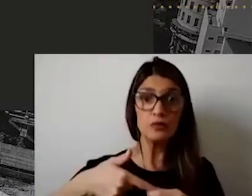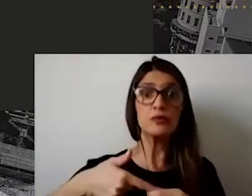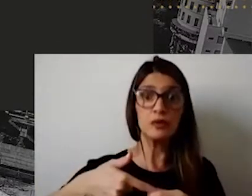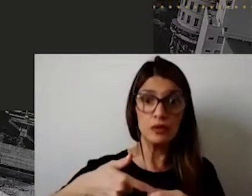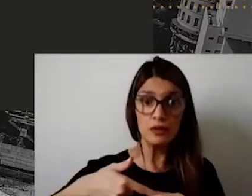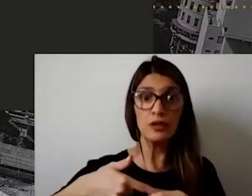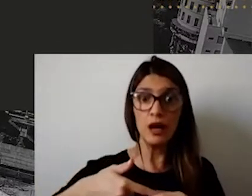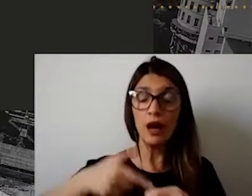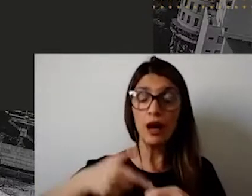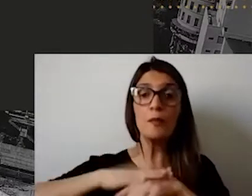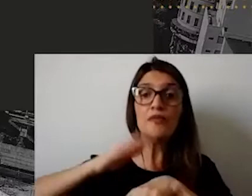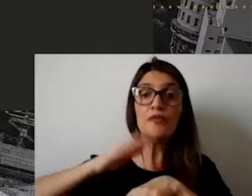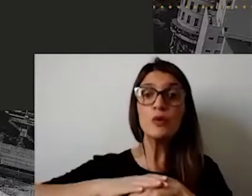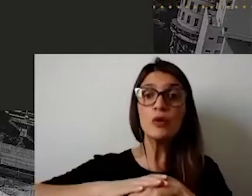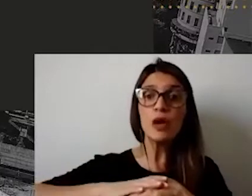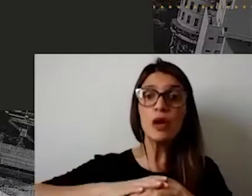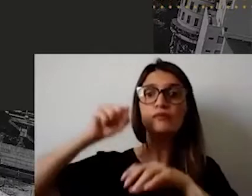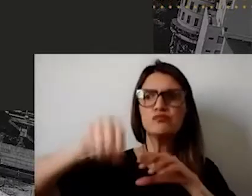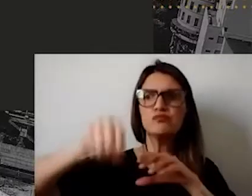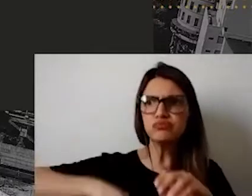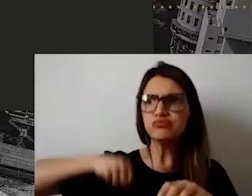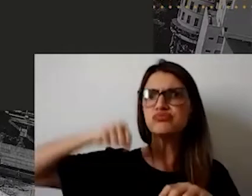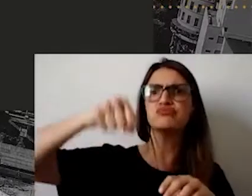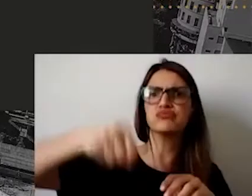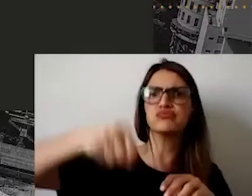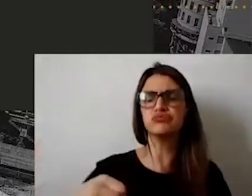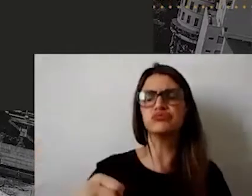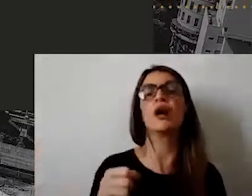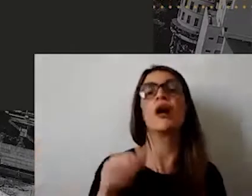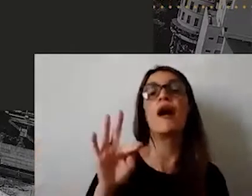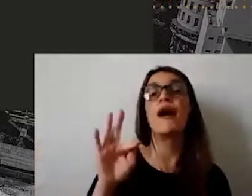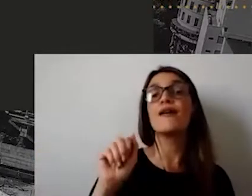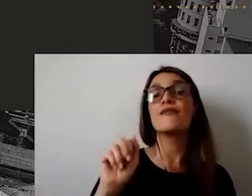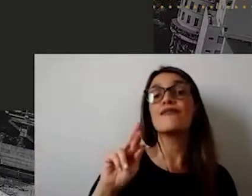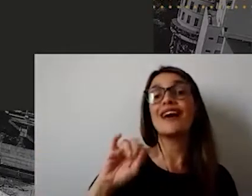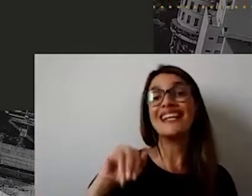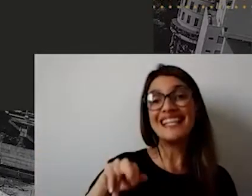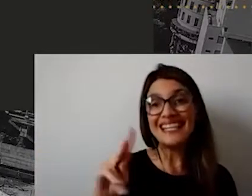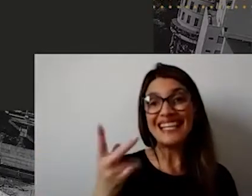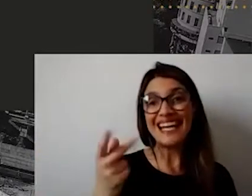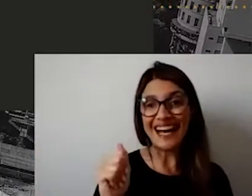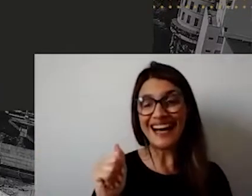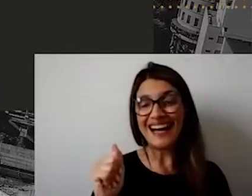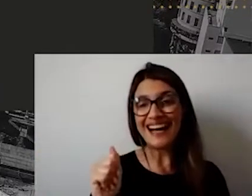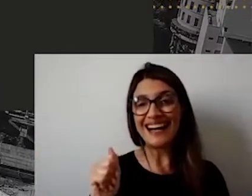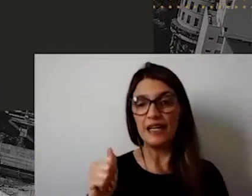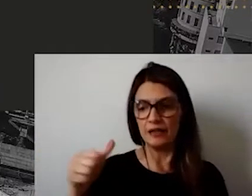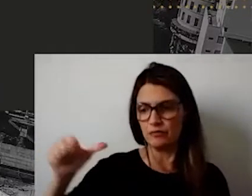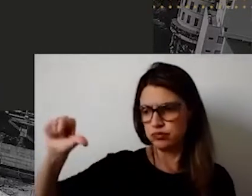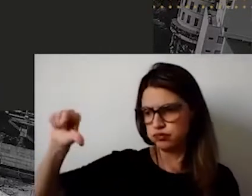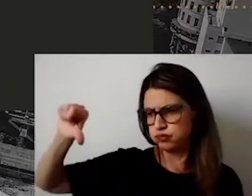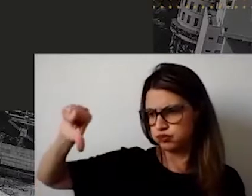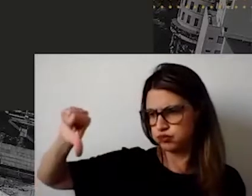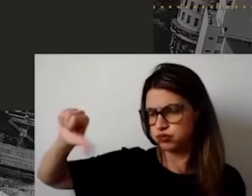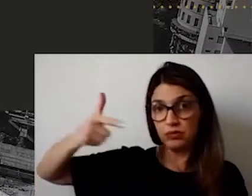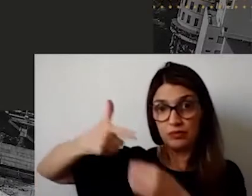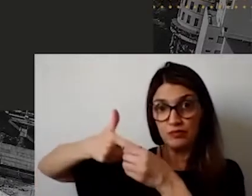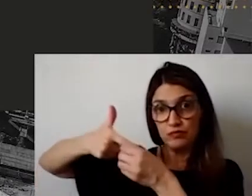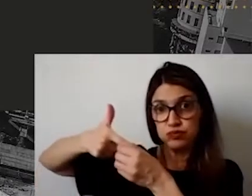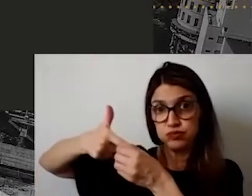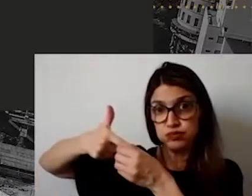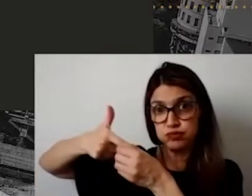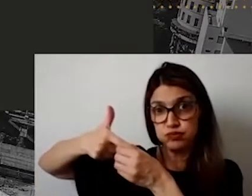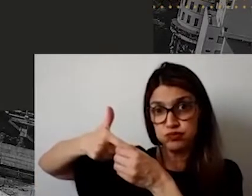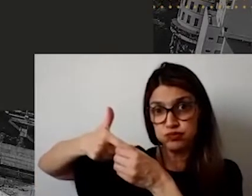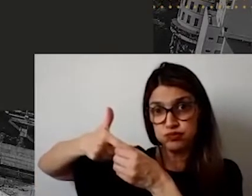farinha. Porque hoje todo fábrico de farinha é com motorzinho rabeta. E o motorzinho rabeta consome um pouquinho, meio litro de gasolina, mas